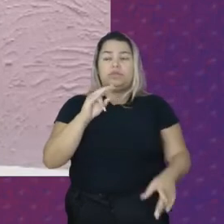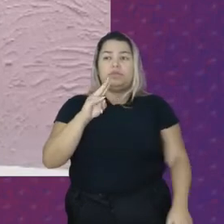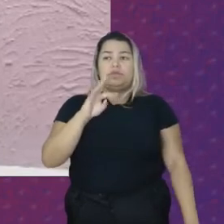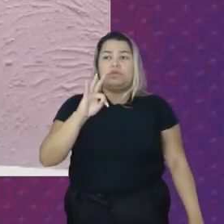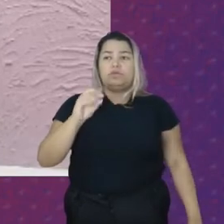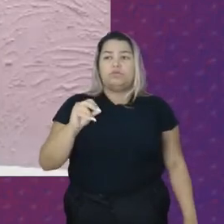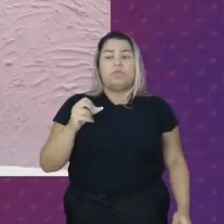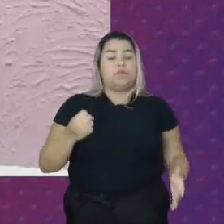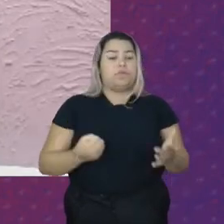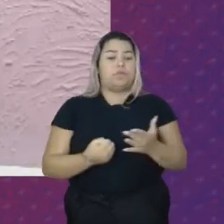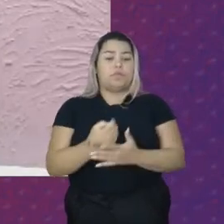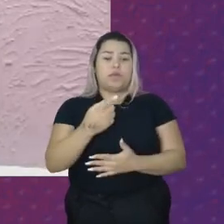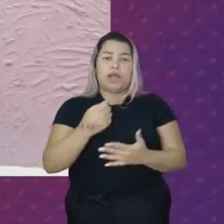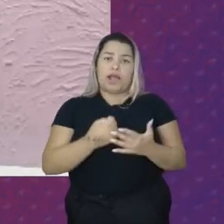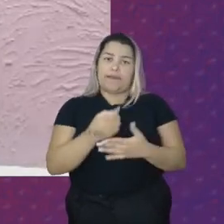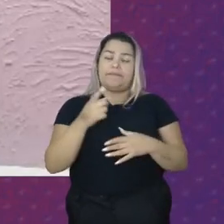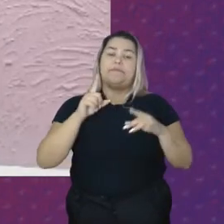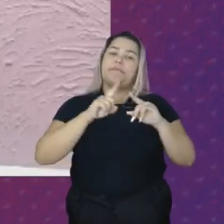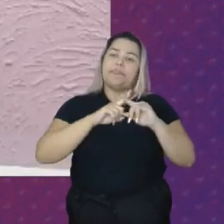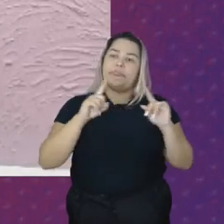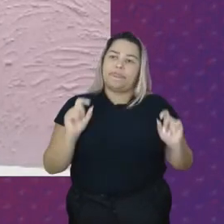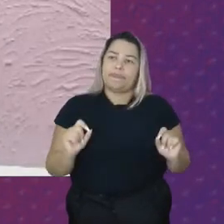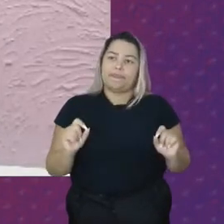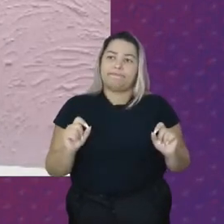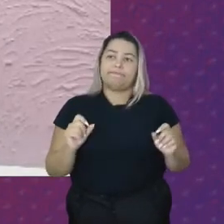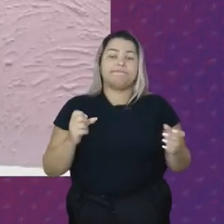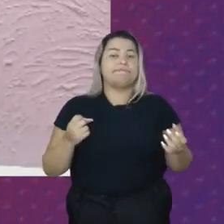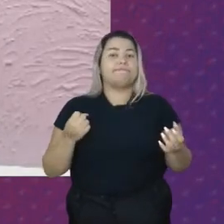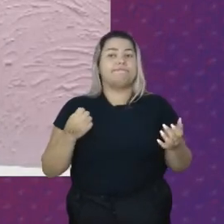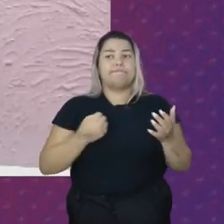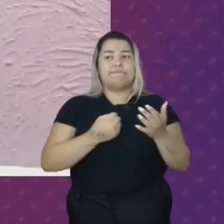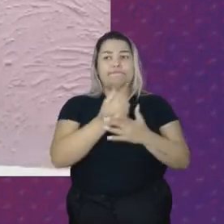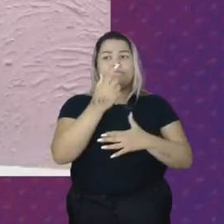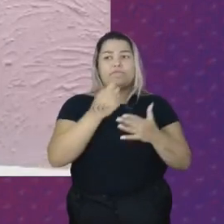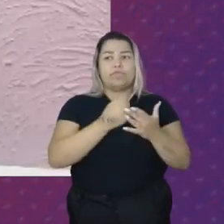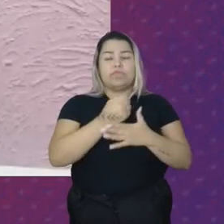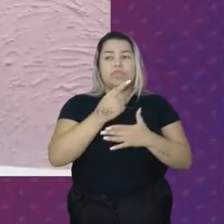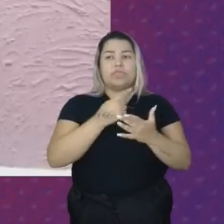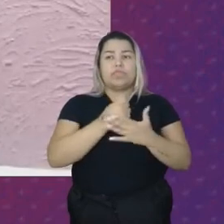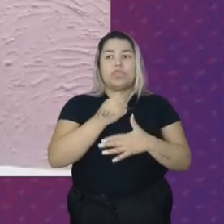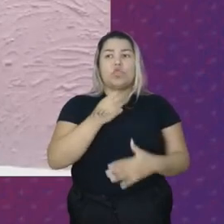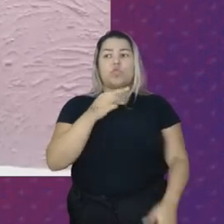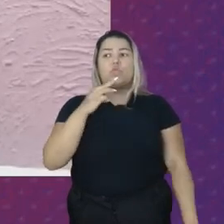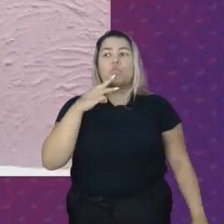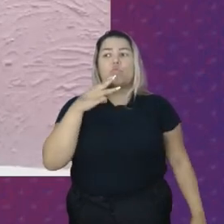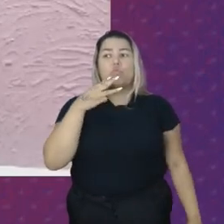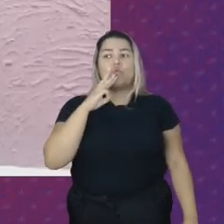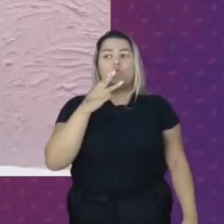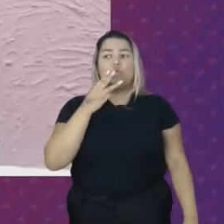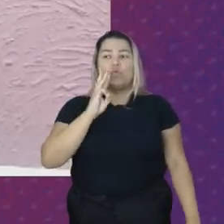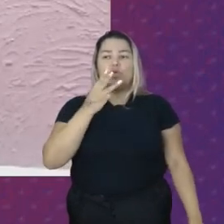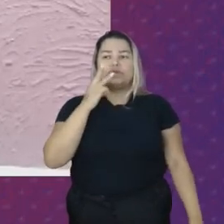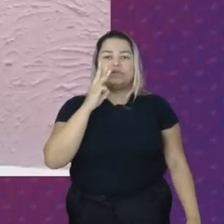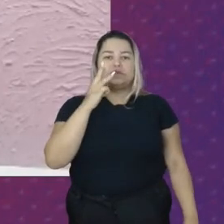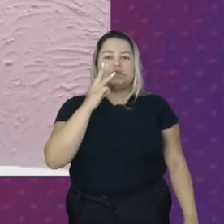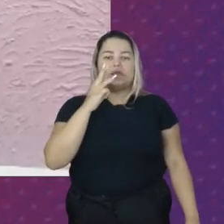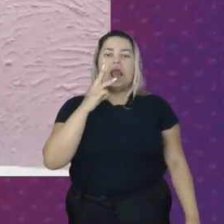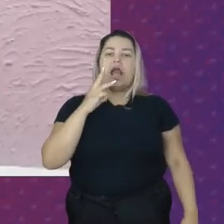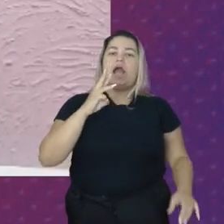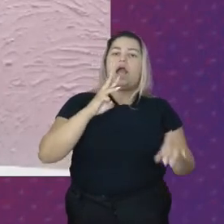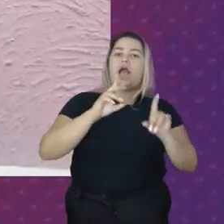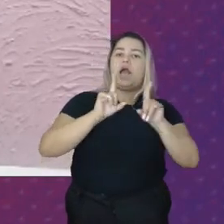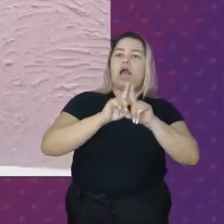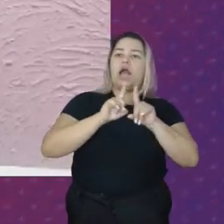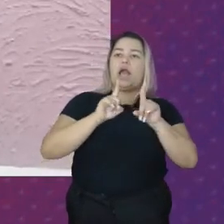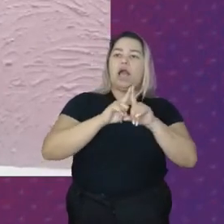tanta coisa para pagar, mas se deixar de comprar aquele whiskyzinho de R$500 ou aquela blusinha